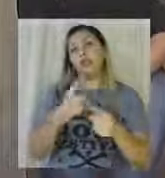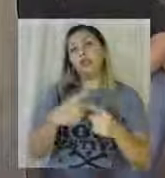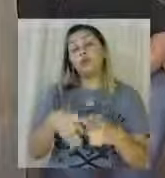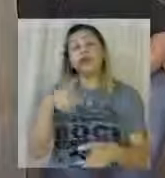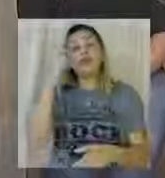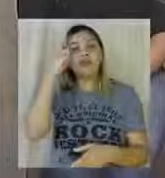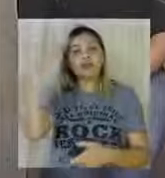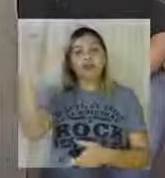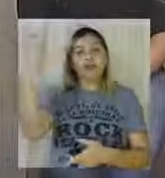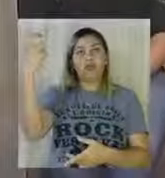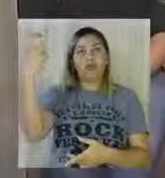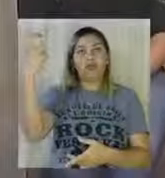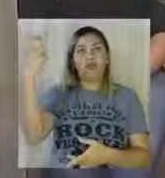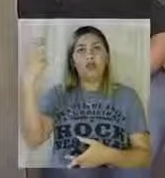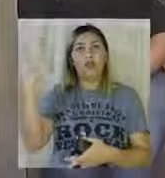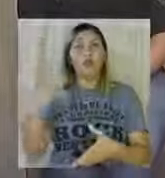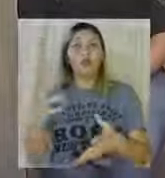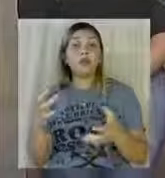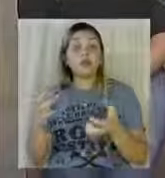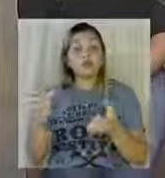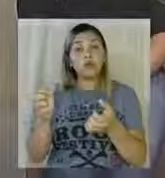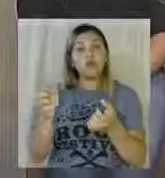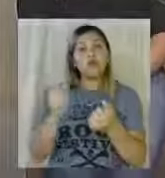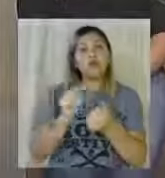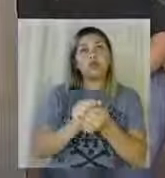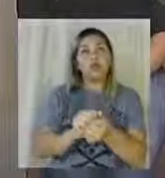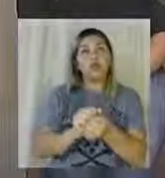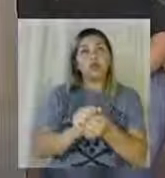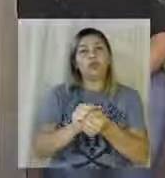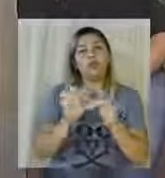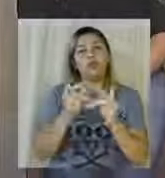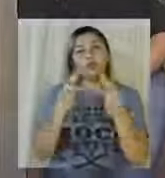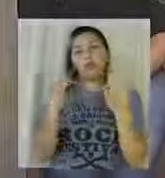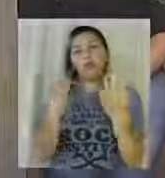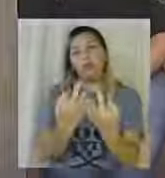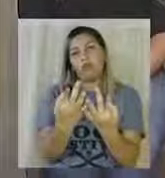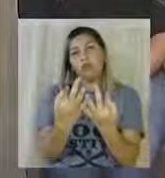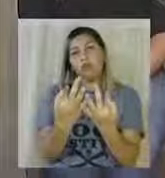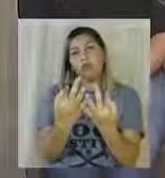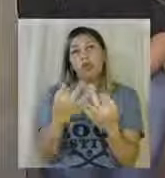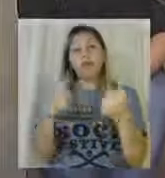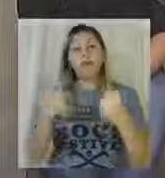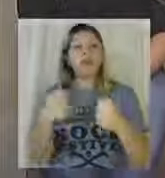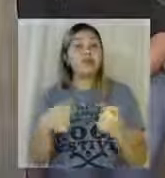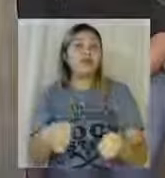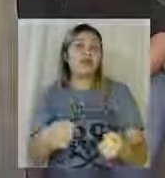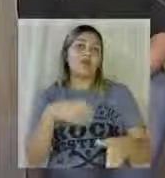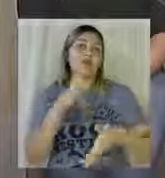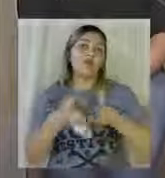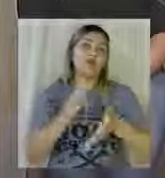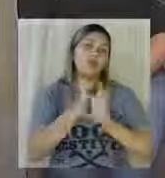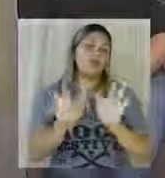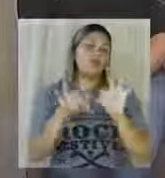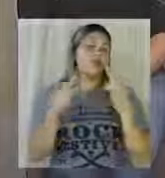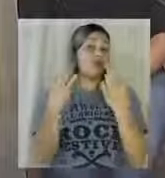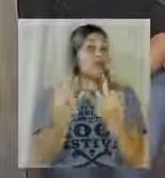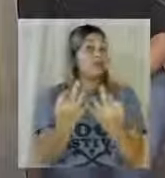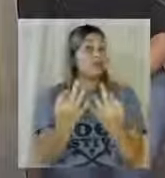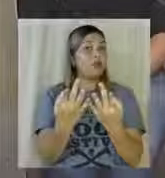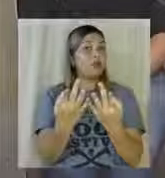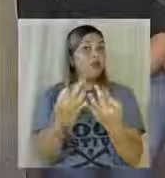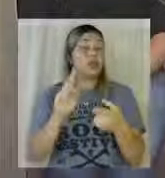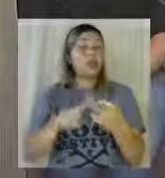para que haja uma interação com a família. Então é necessário ter Libras, primeiramente na família e também